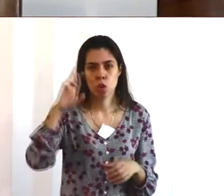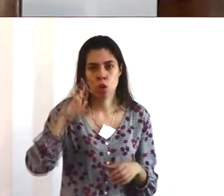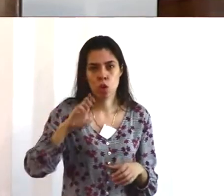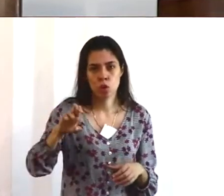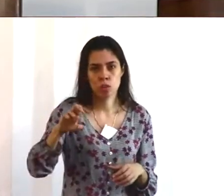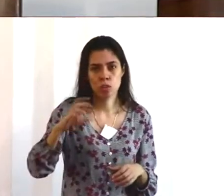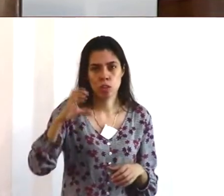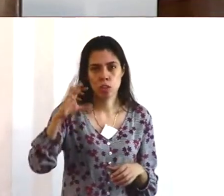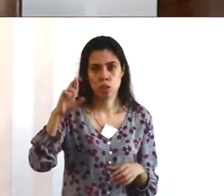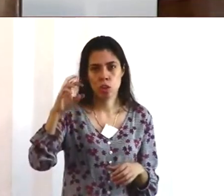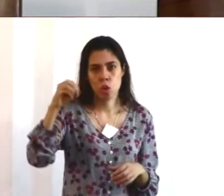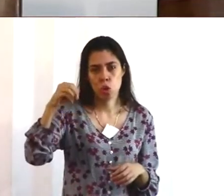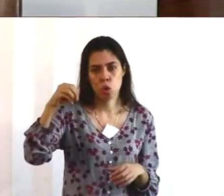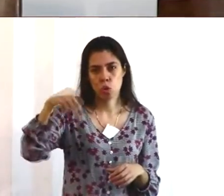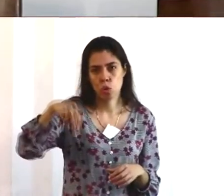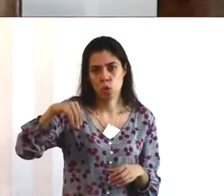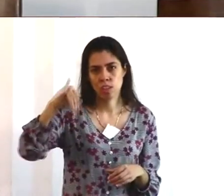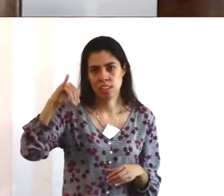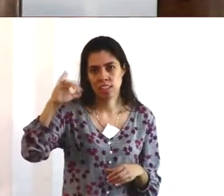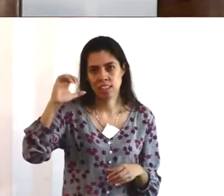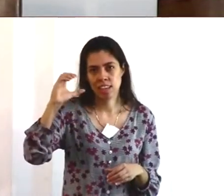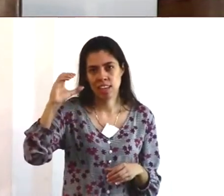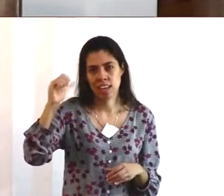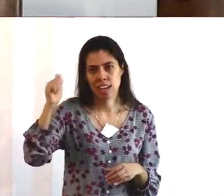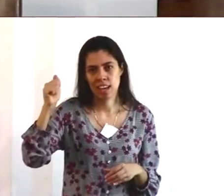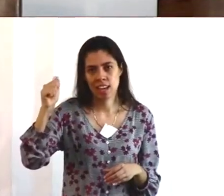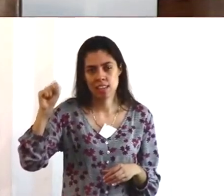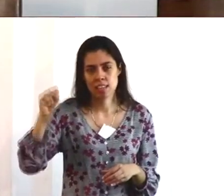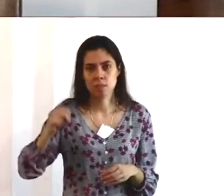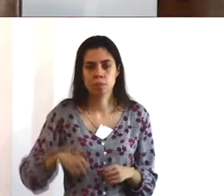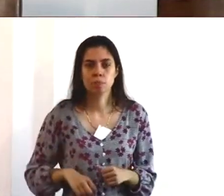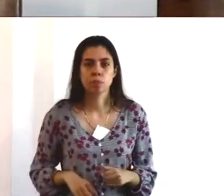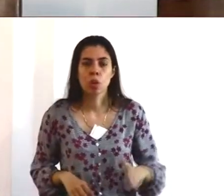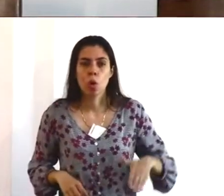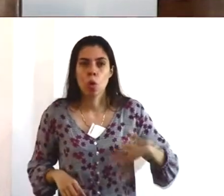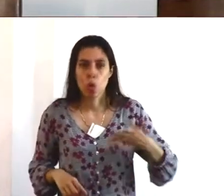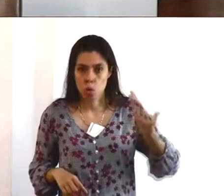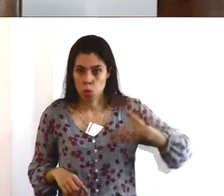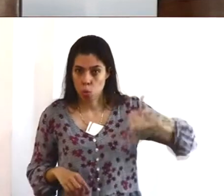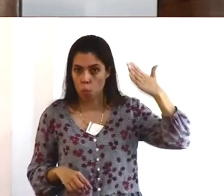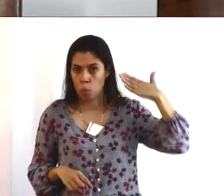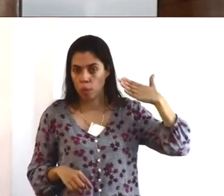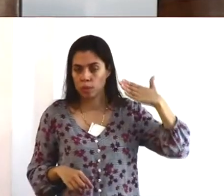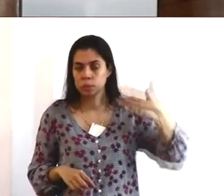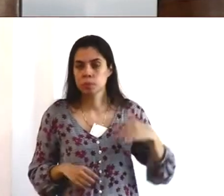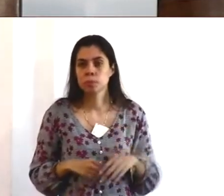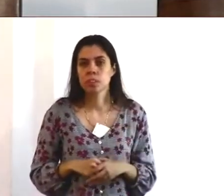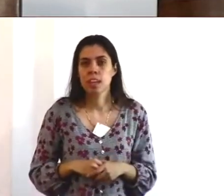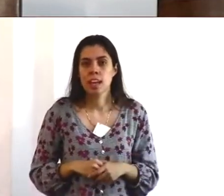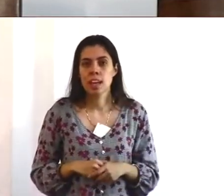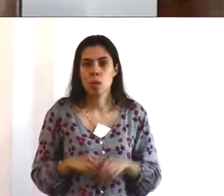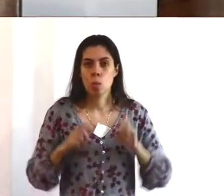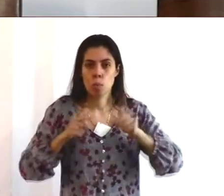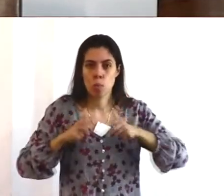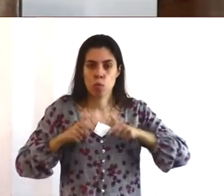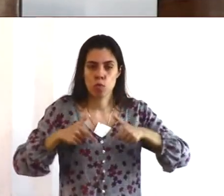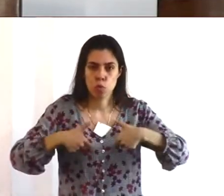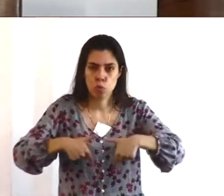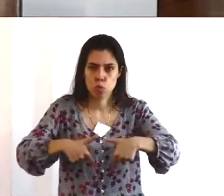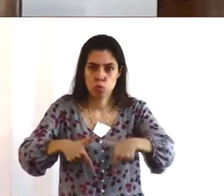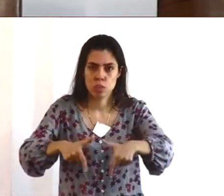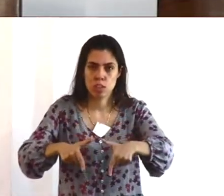e os moabitas se levantam contra o rei Josafá, contra o exército de Judá, e eles